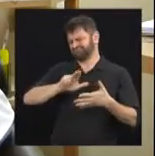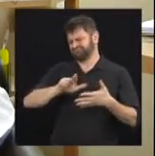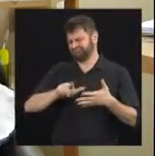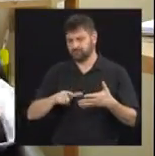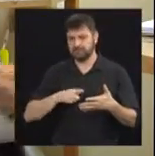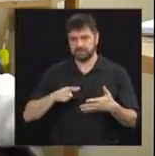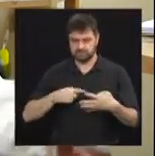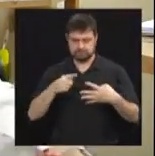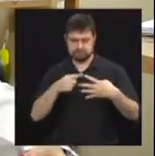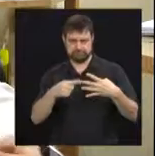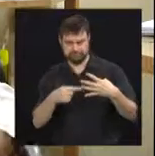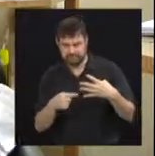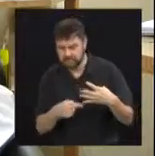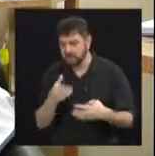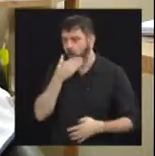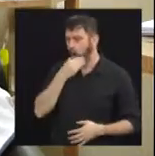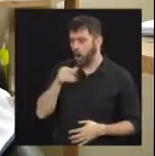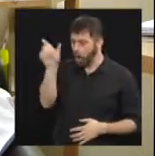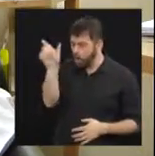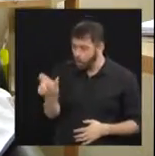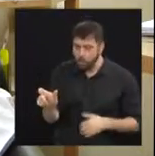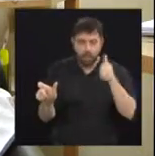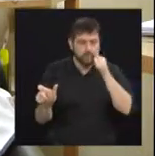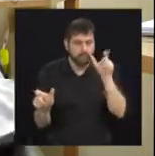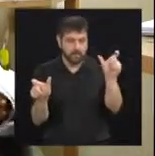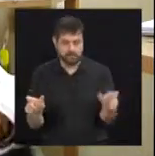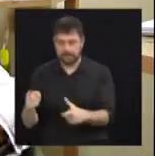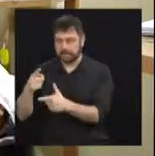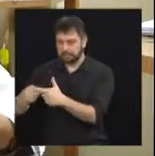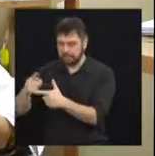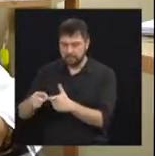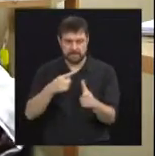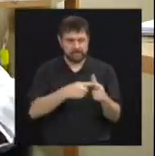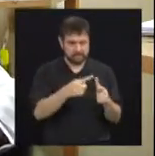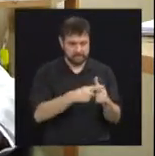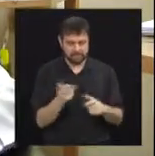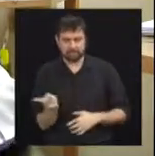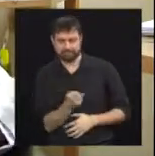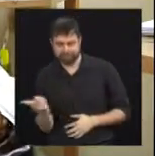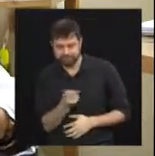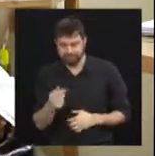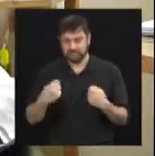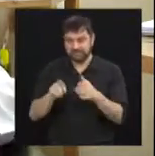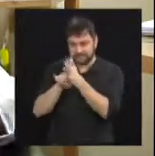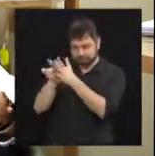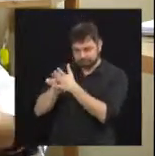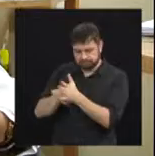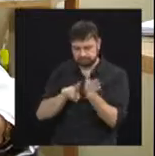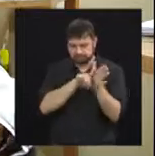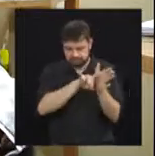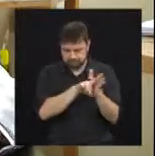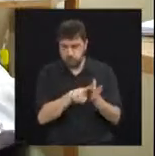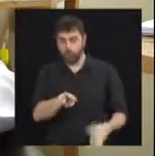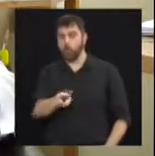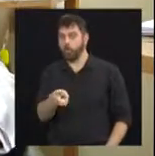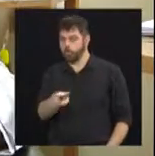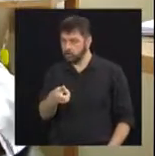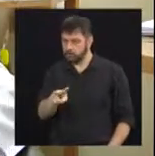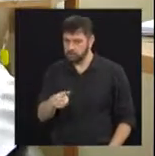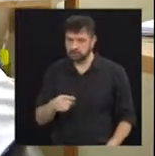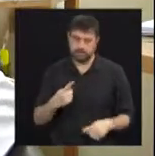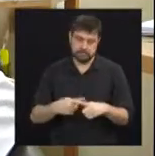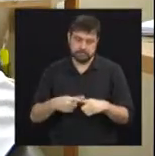existem fatores relacionados ao homem, fatores relacionados à mulher e é exatamente por esse motivo que a investigação do casal é essencial quando surge